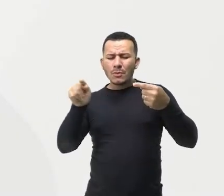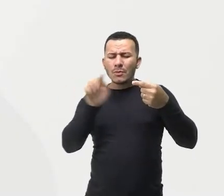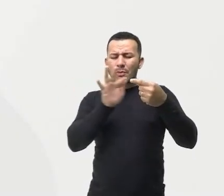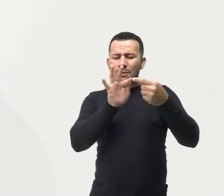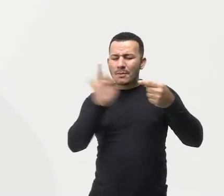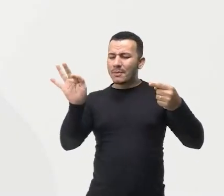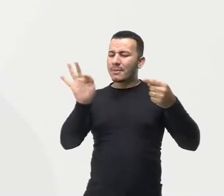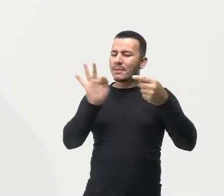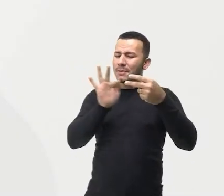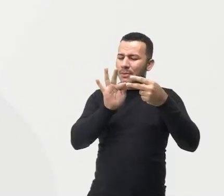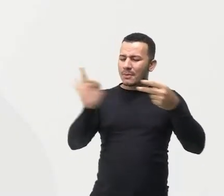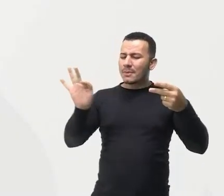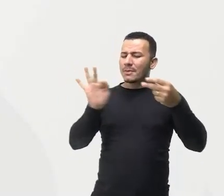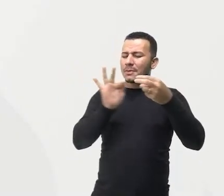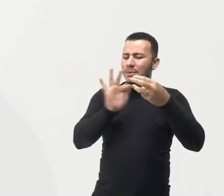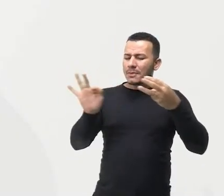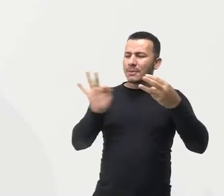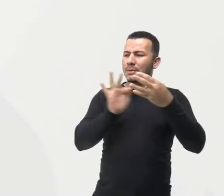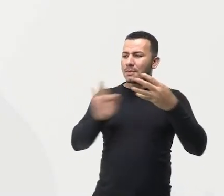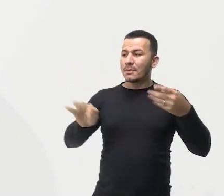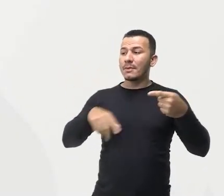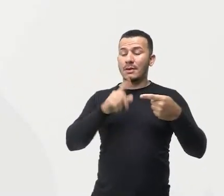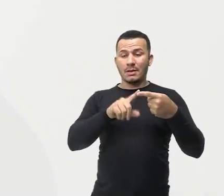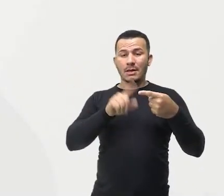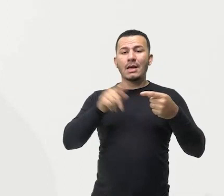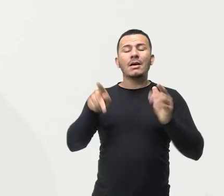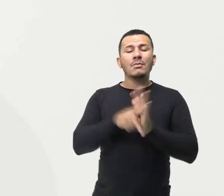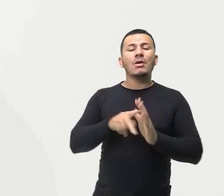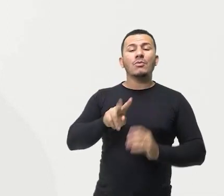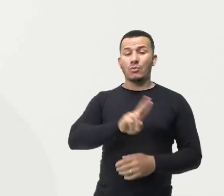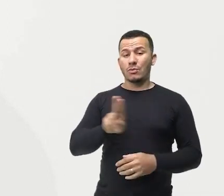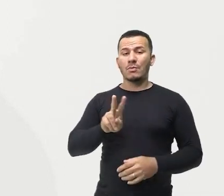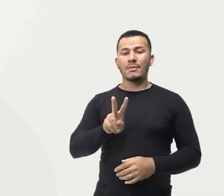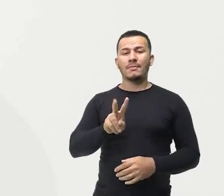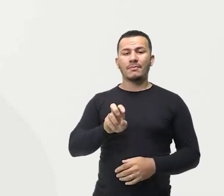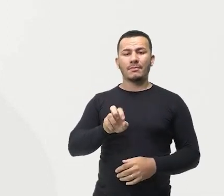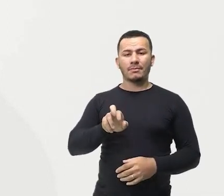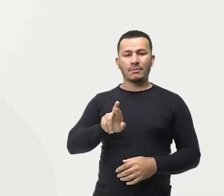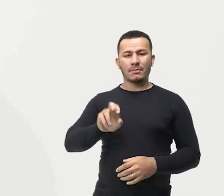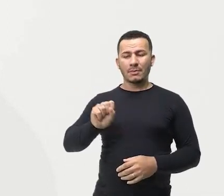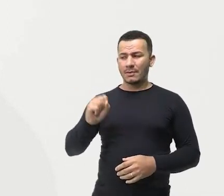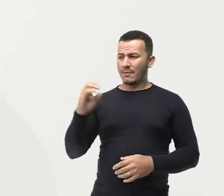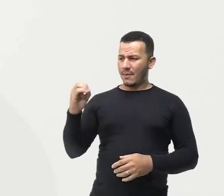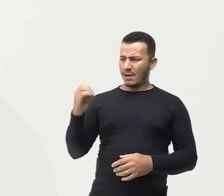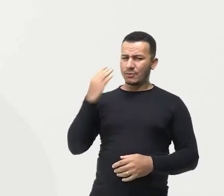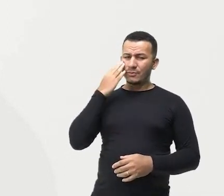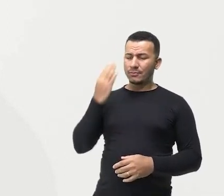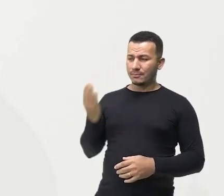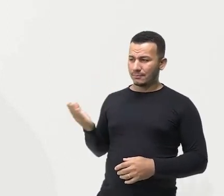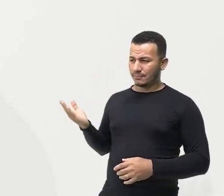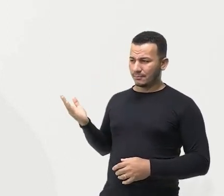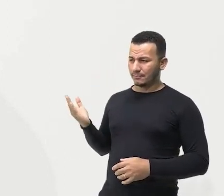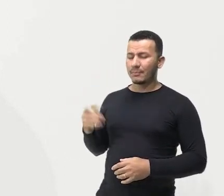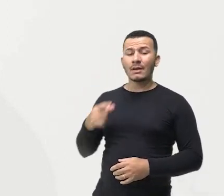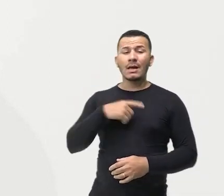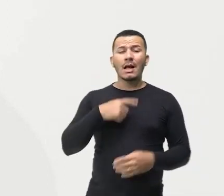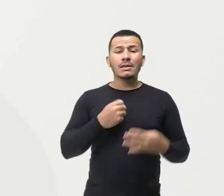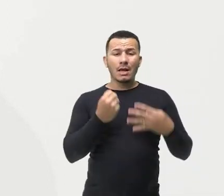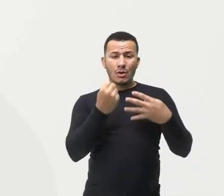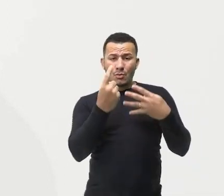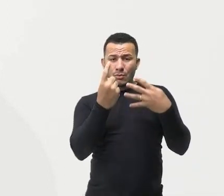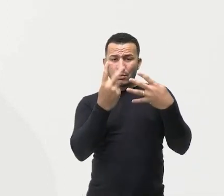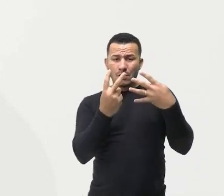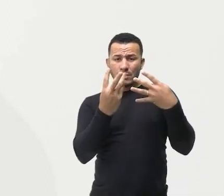Então, aqui nós temos o primeiro verso, o segundo verso, o terceiro verso e o nosso